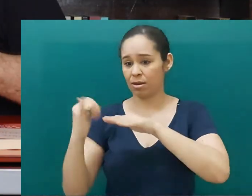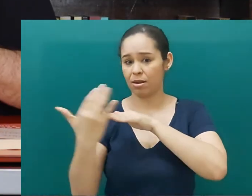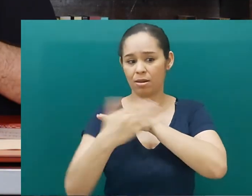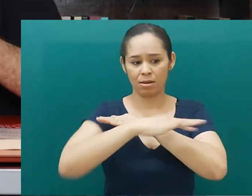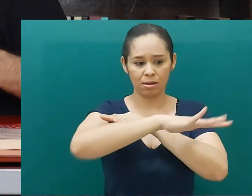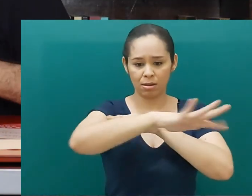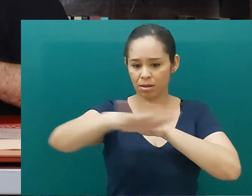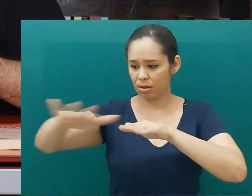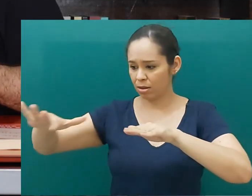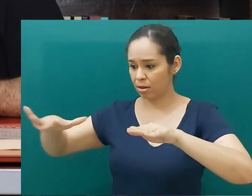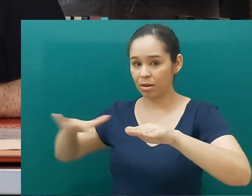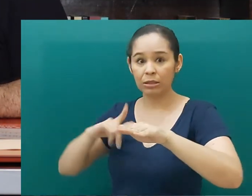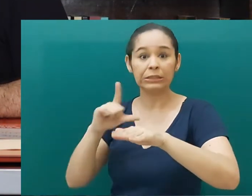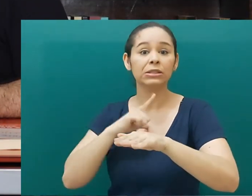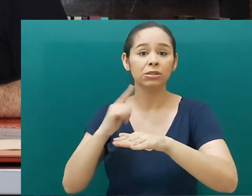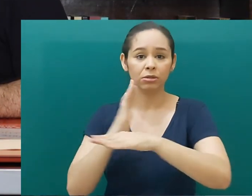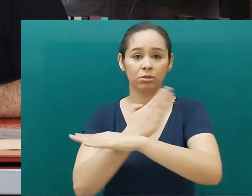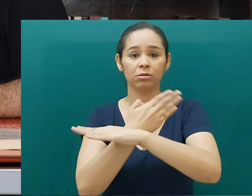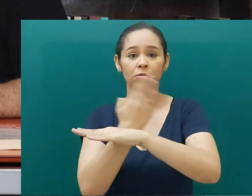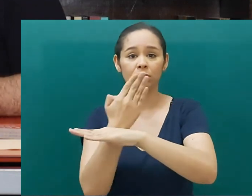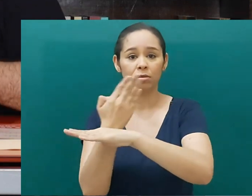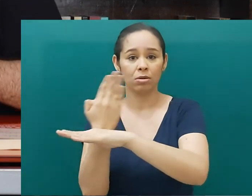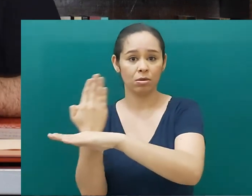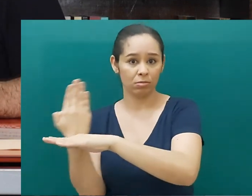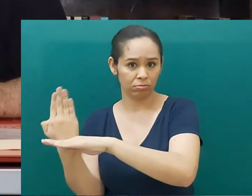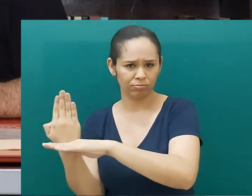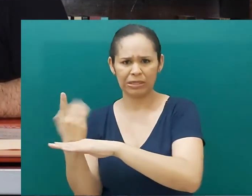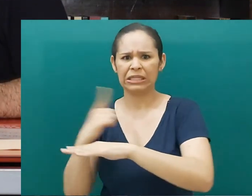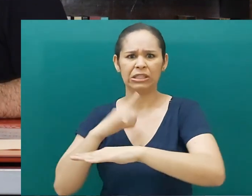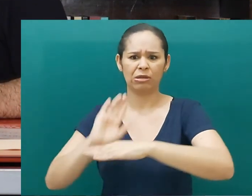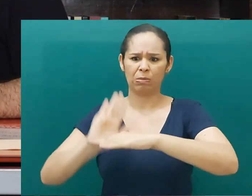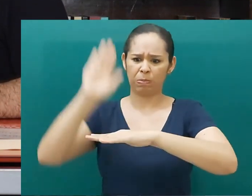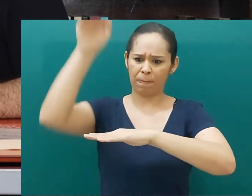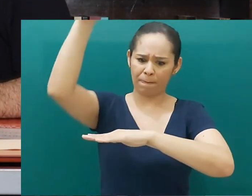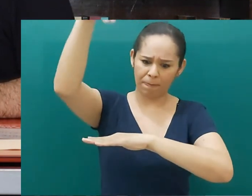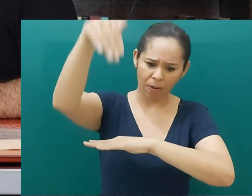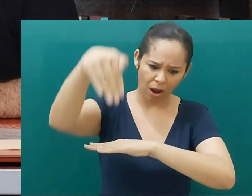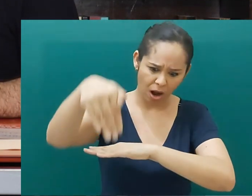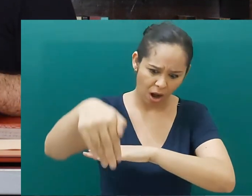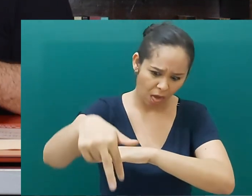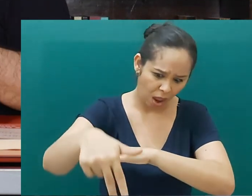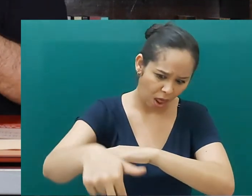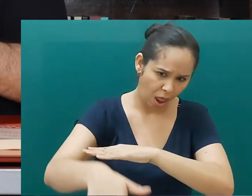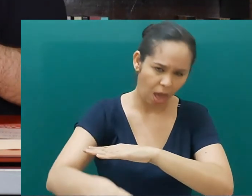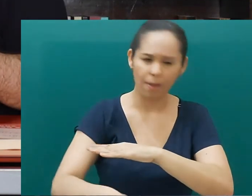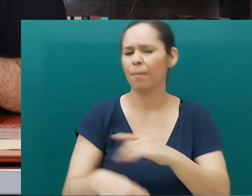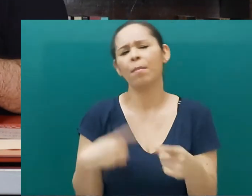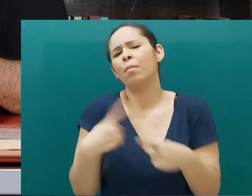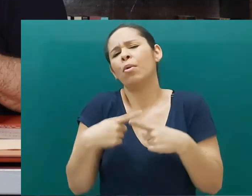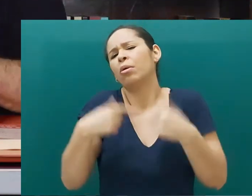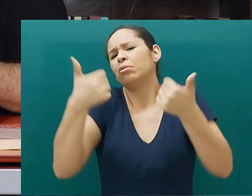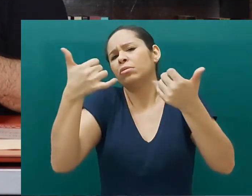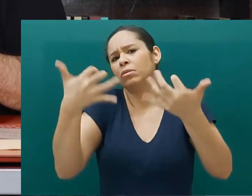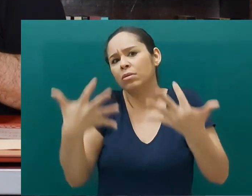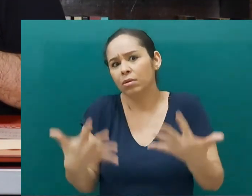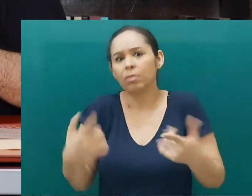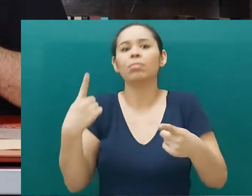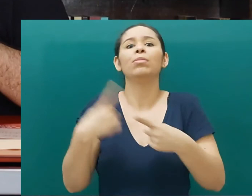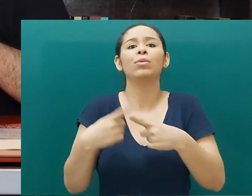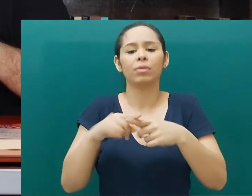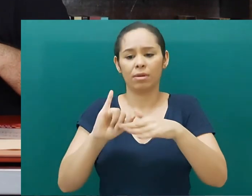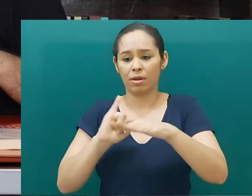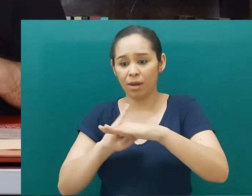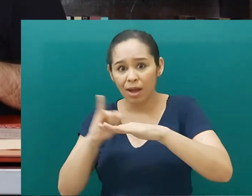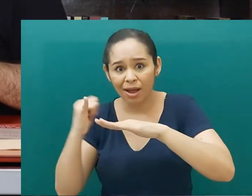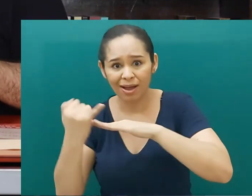ilha que tinha muitas águas com muitos tubarões, né? E cheia de penhascos. Por que eu estou falando dessa ilha? Porque essa ilha vai ser um